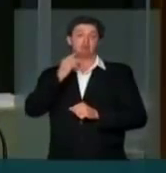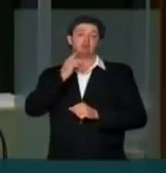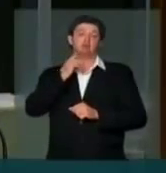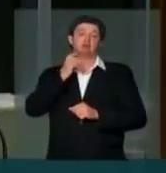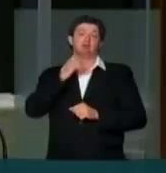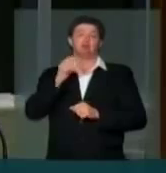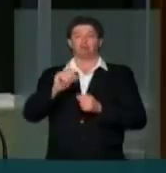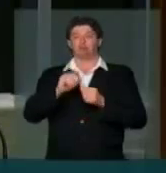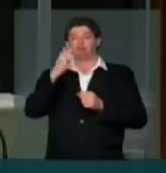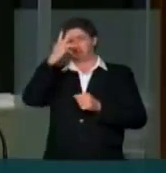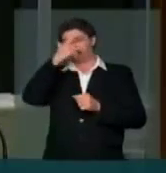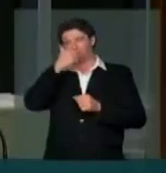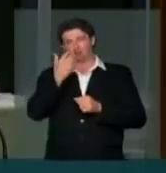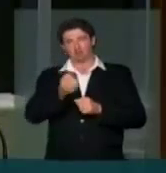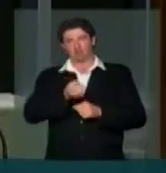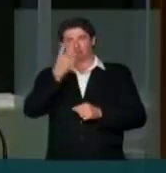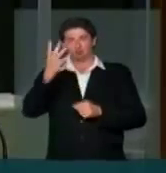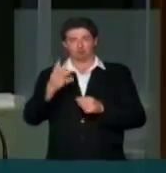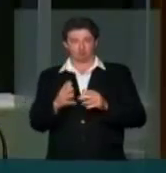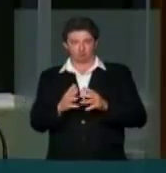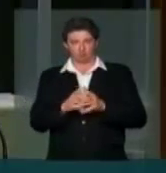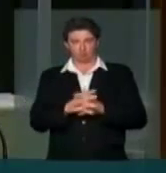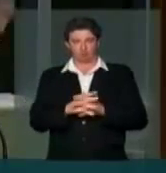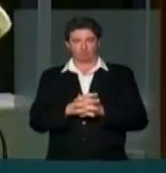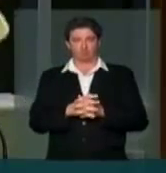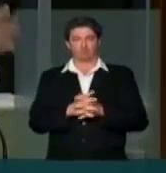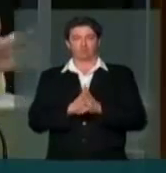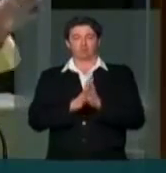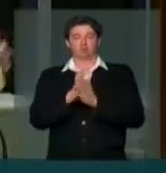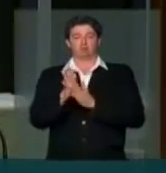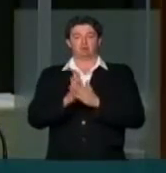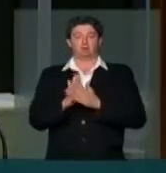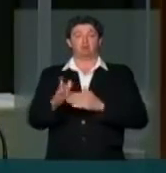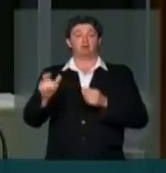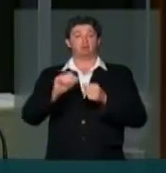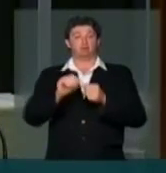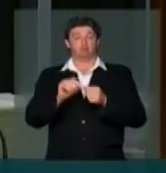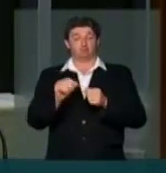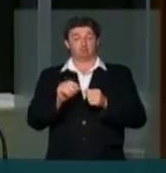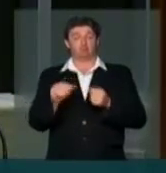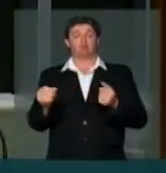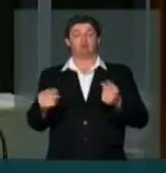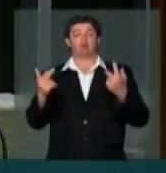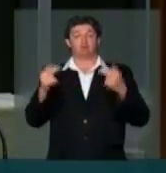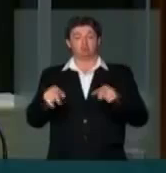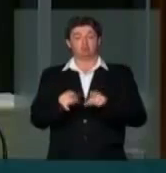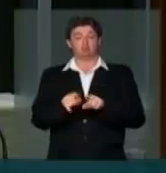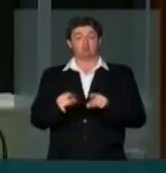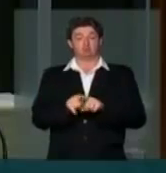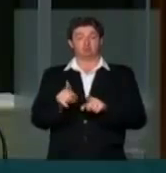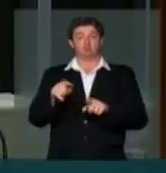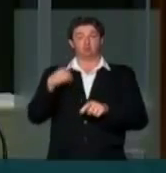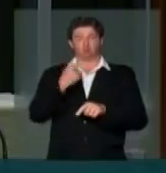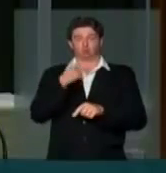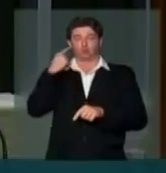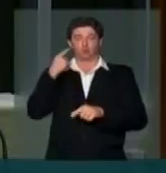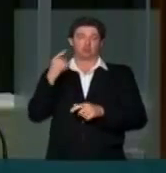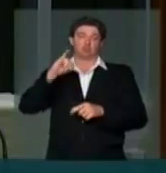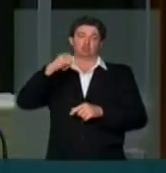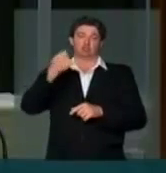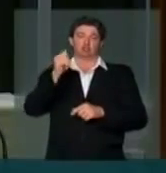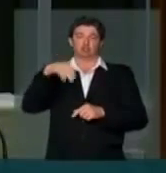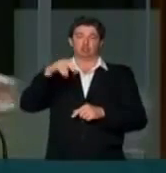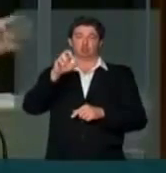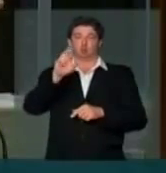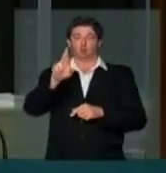um belíssimo discurso, como também o fez o nosso procurador Rodrigo